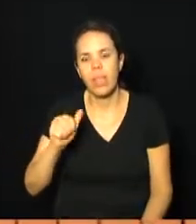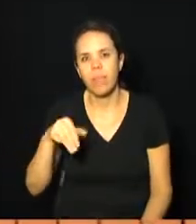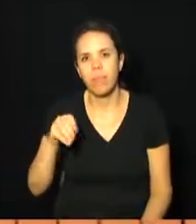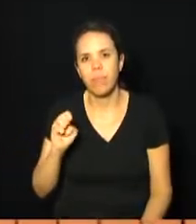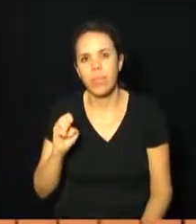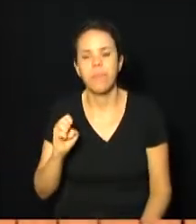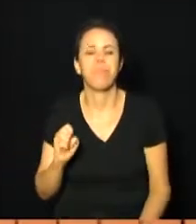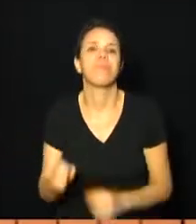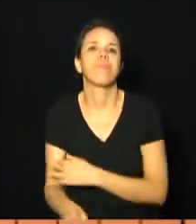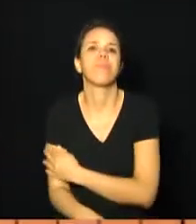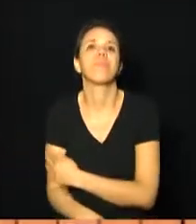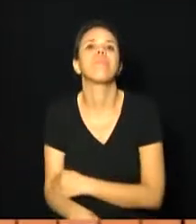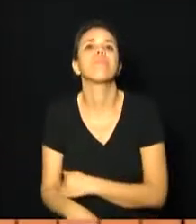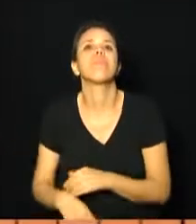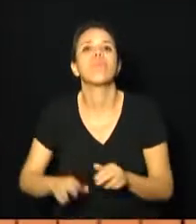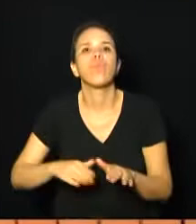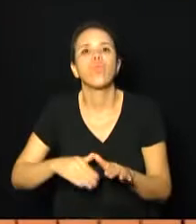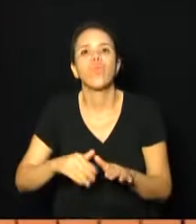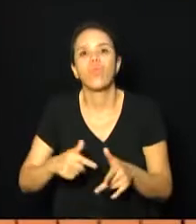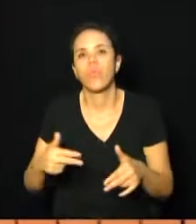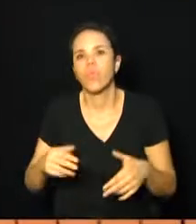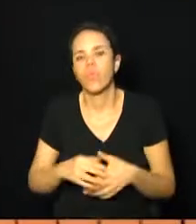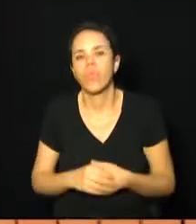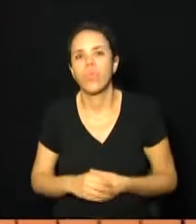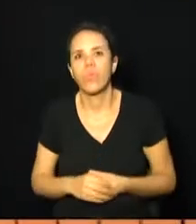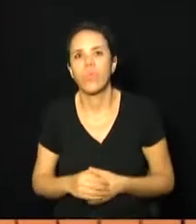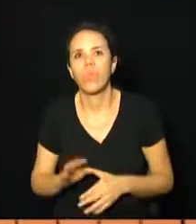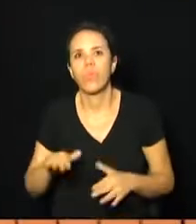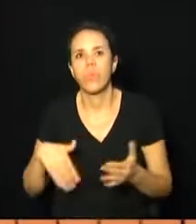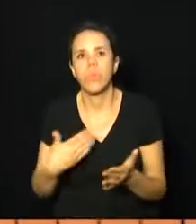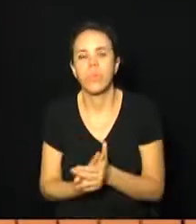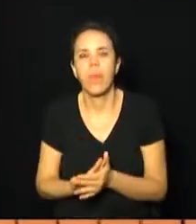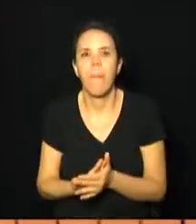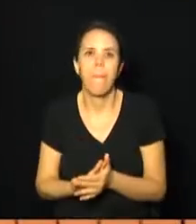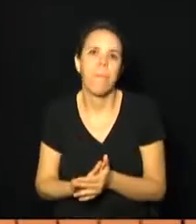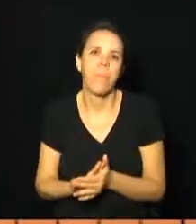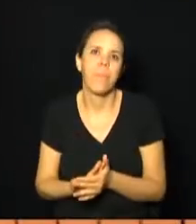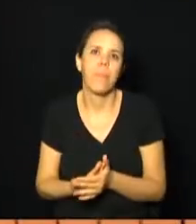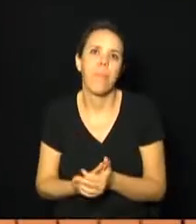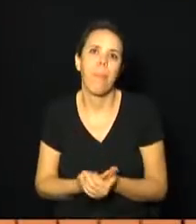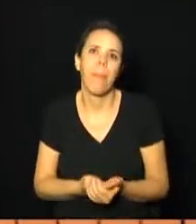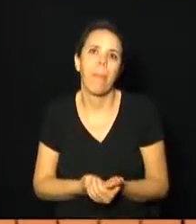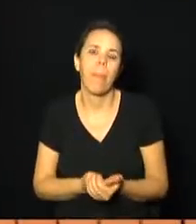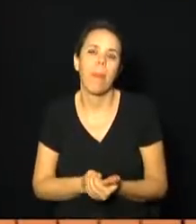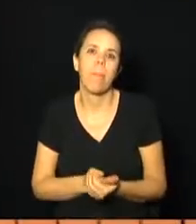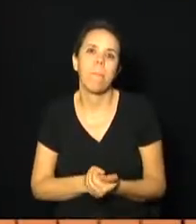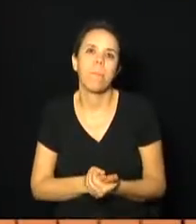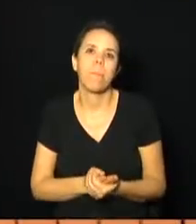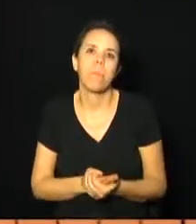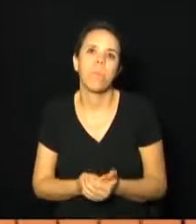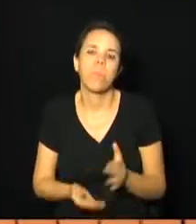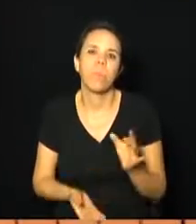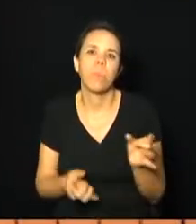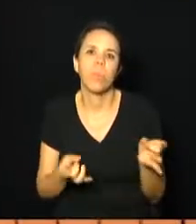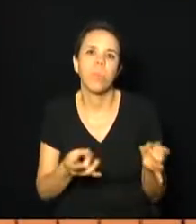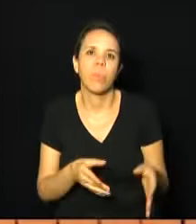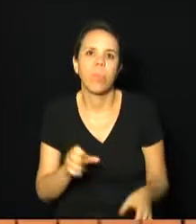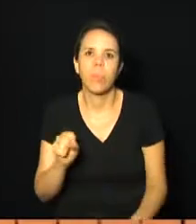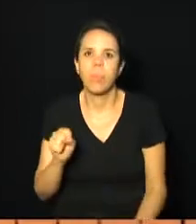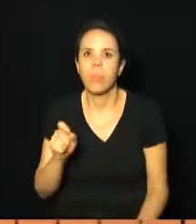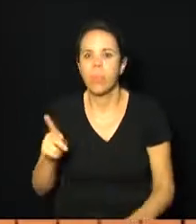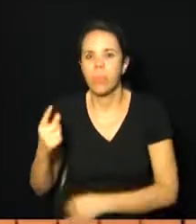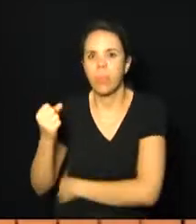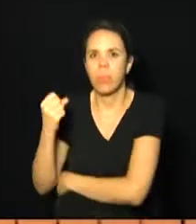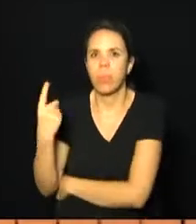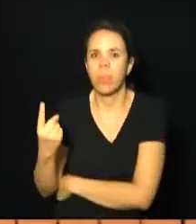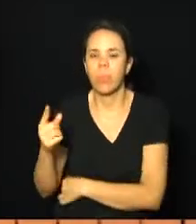Antônio Carlos Couto de Barros, e ela se estende até a saída ali da SP-81,